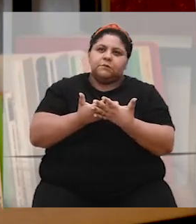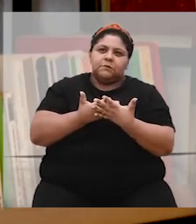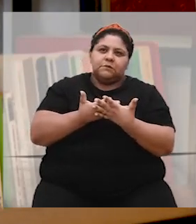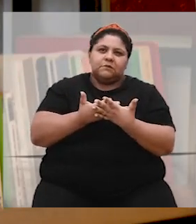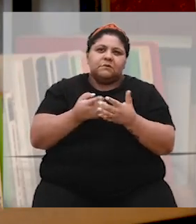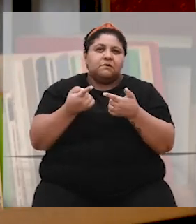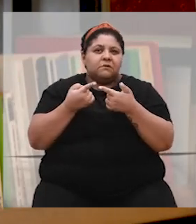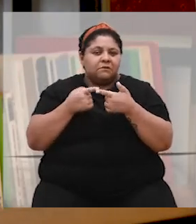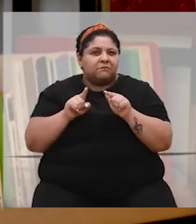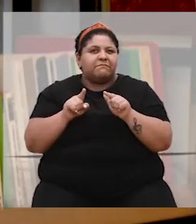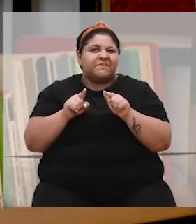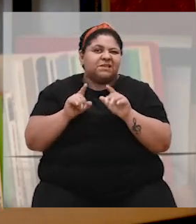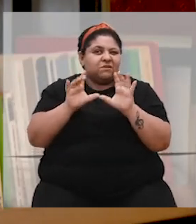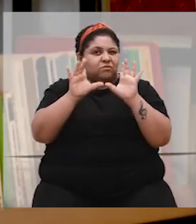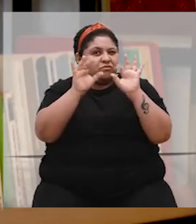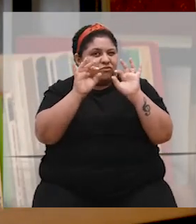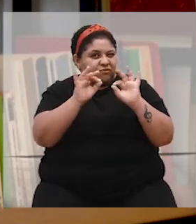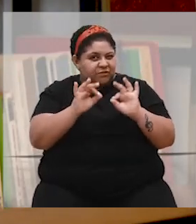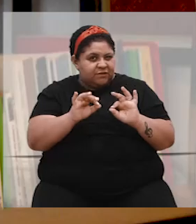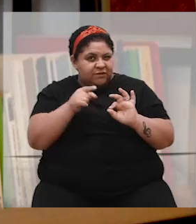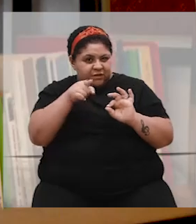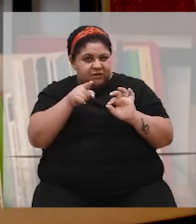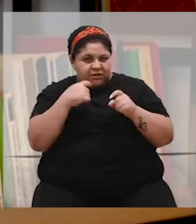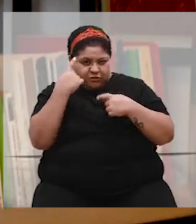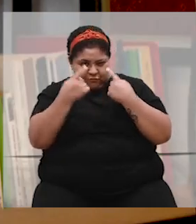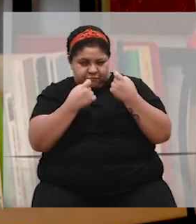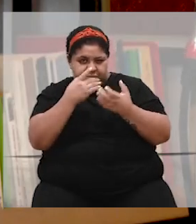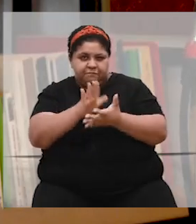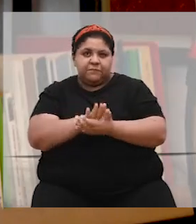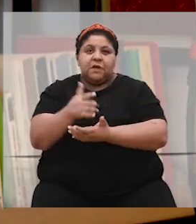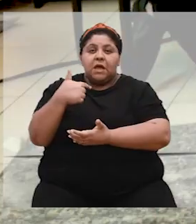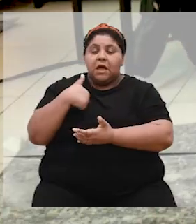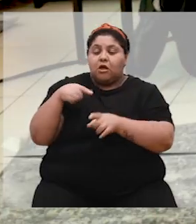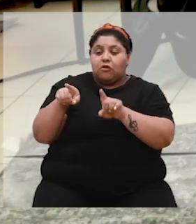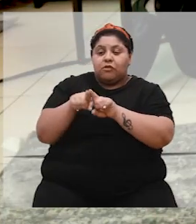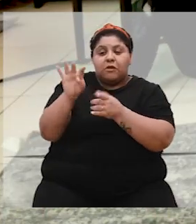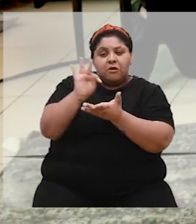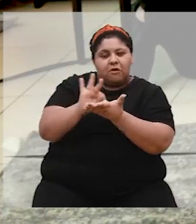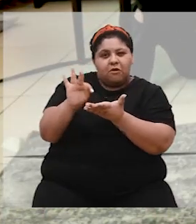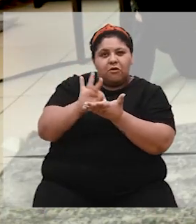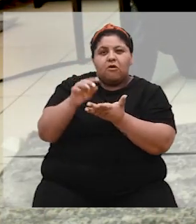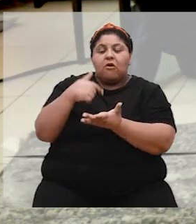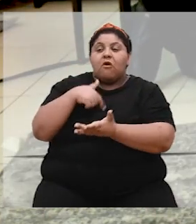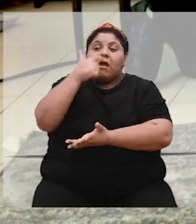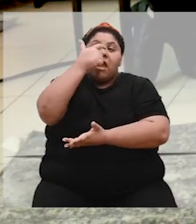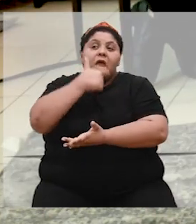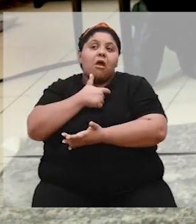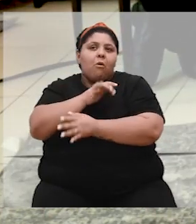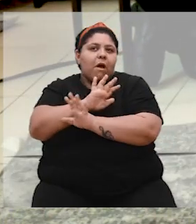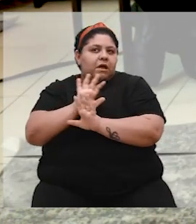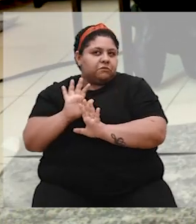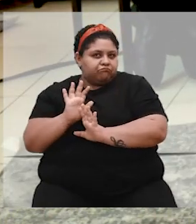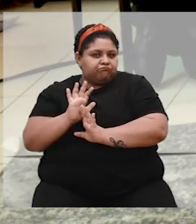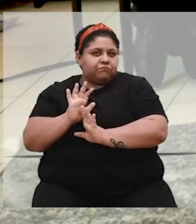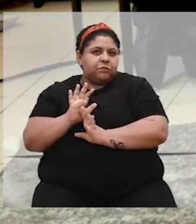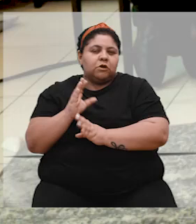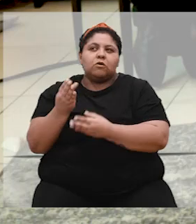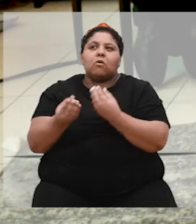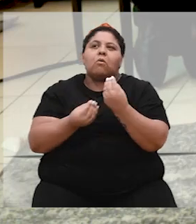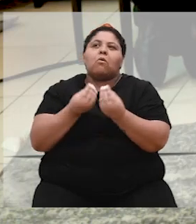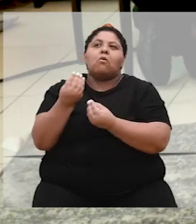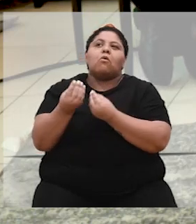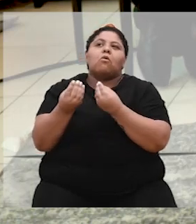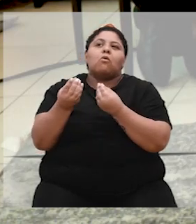entrevistados, mas é um recorte que te preocupa? Eu também tenho uma teoria, porque eu acho